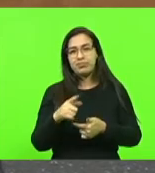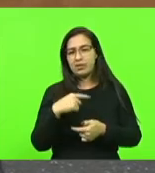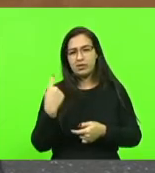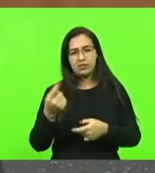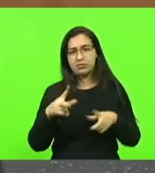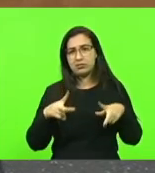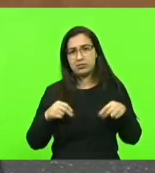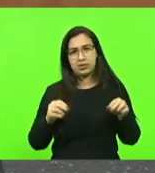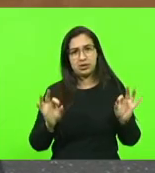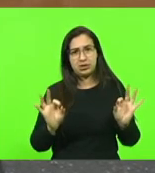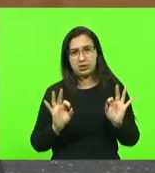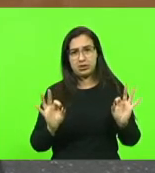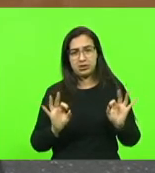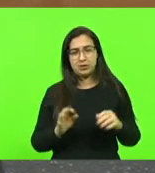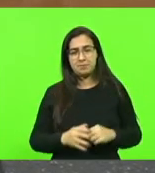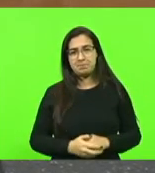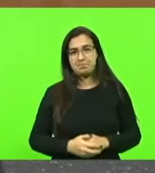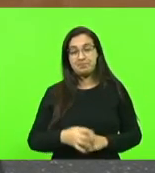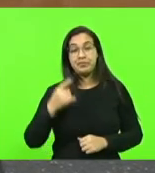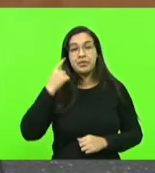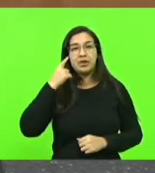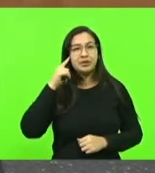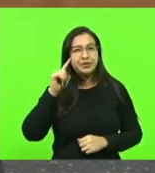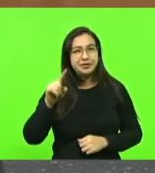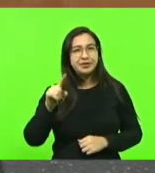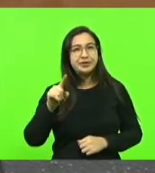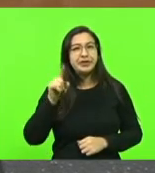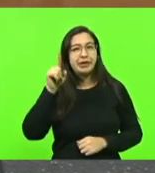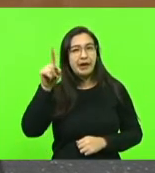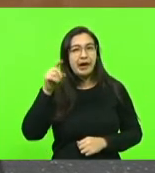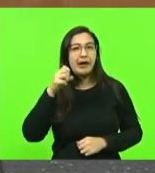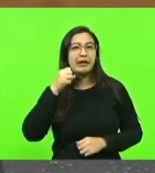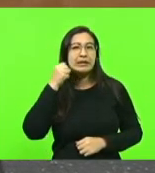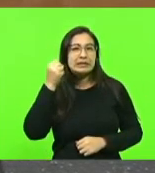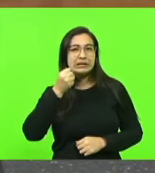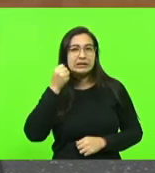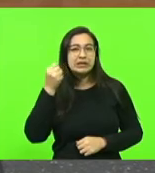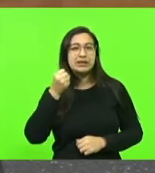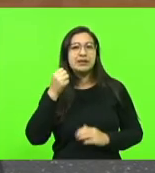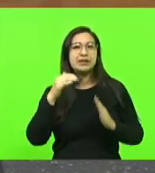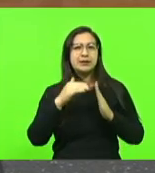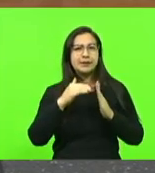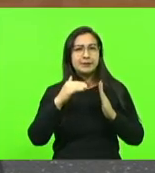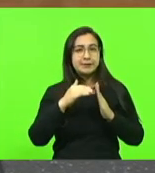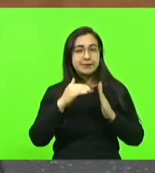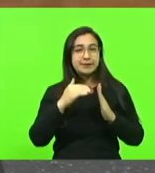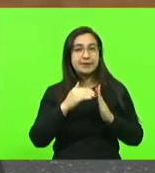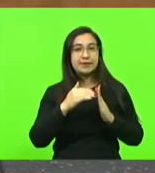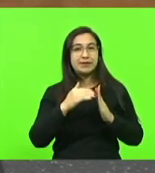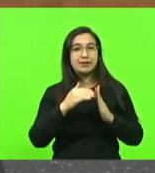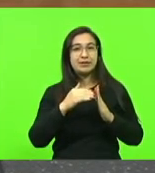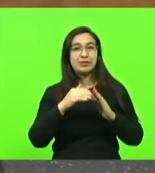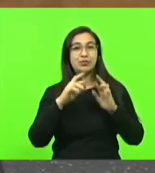isso. E naquele dia, presidente, lá no Senado, naquela audiência pública de